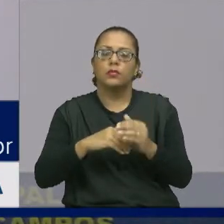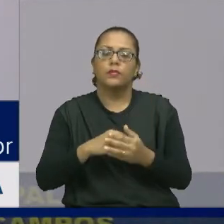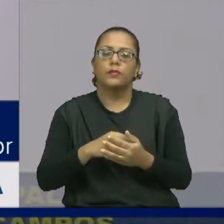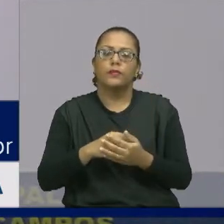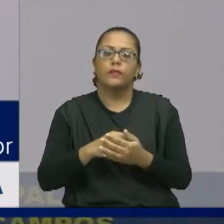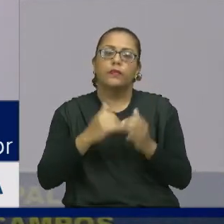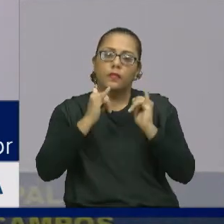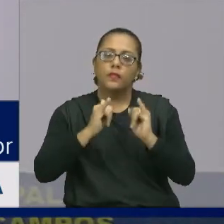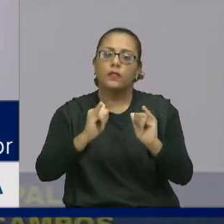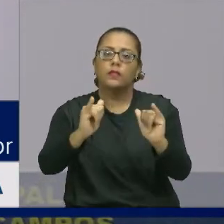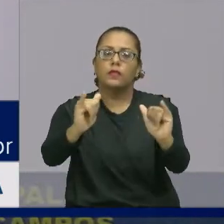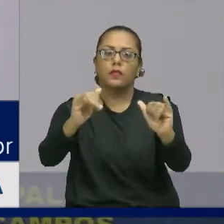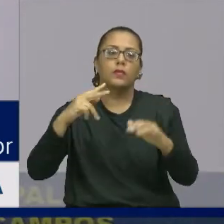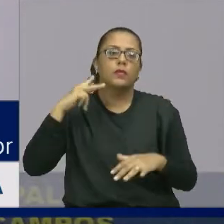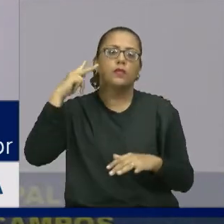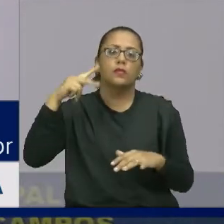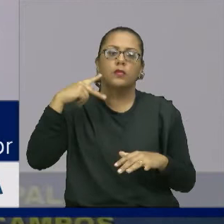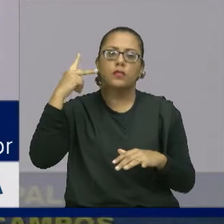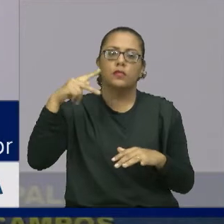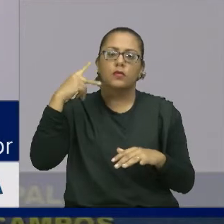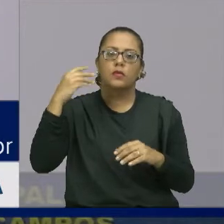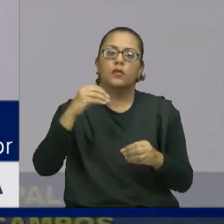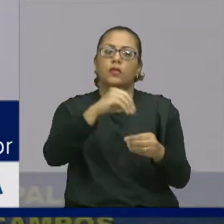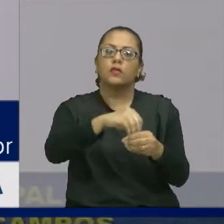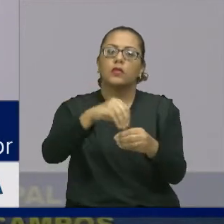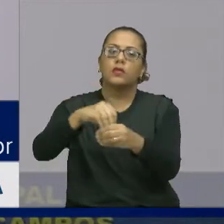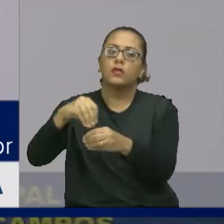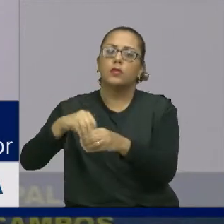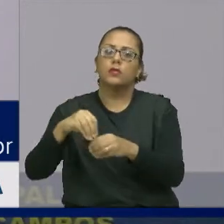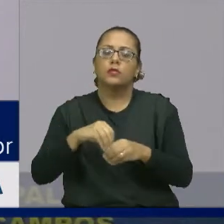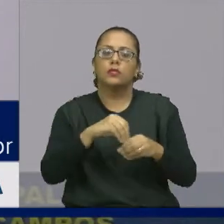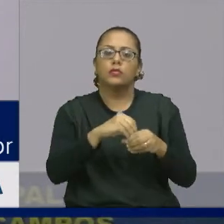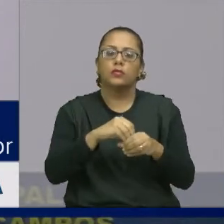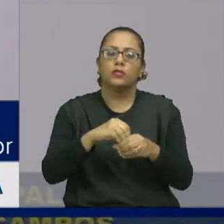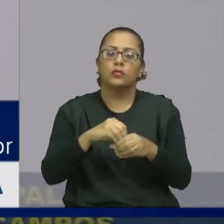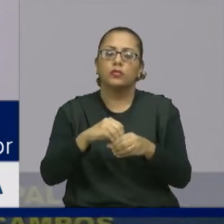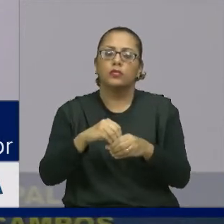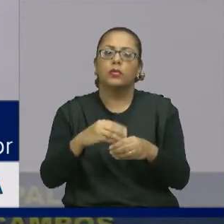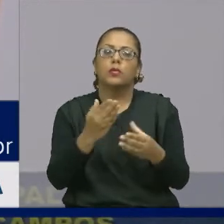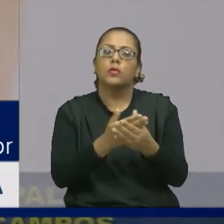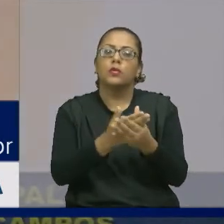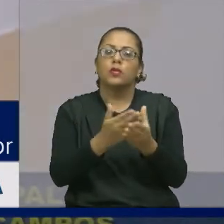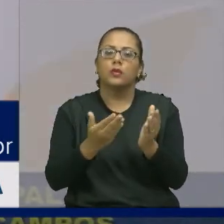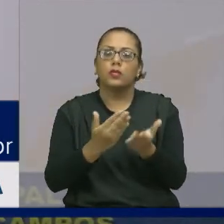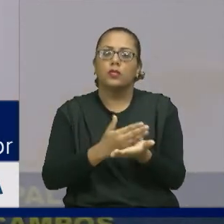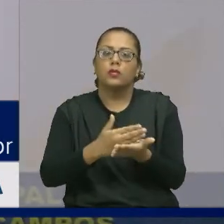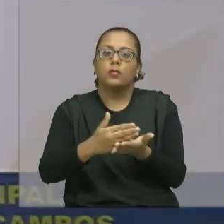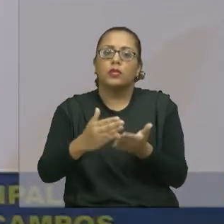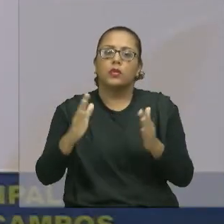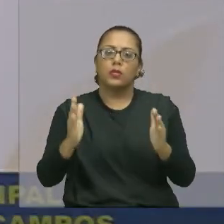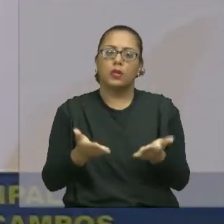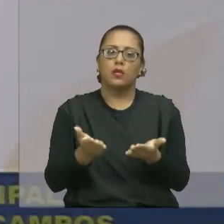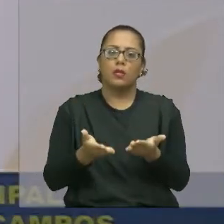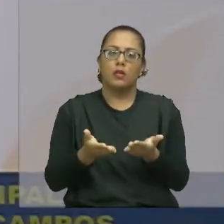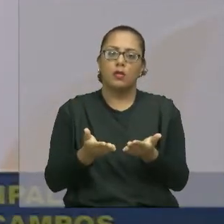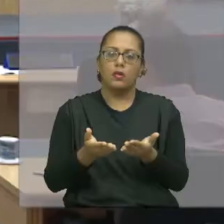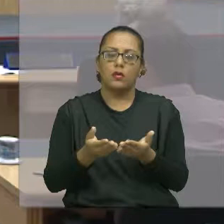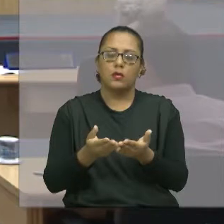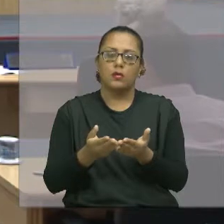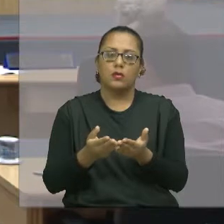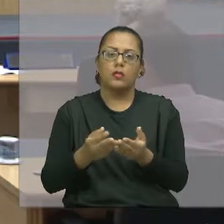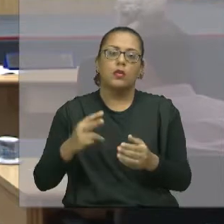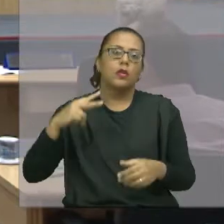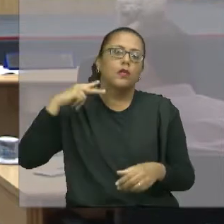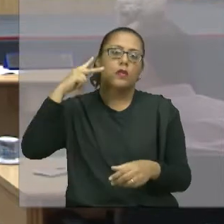Informa a todos os vereadores que, nos termos regimentais, a votação dos projetos se dará de forma simbólica. Com a palavra, o vereador professor Calazans